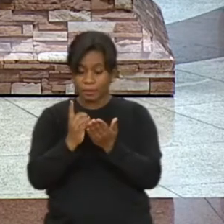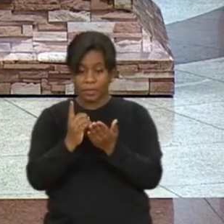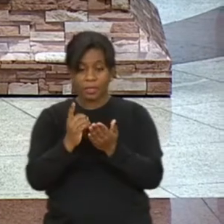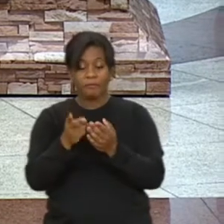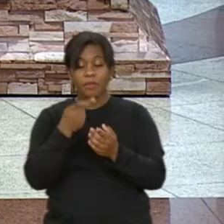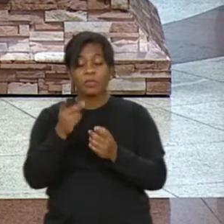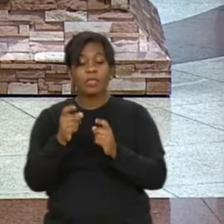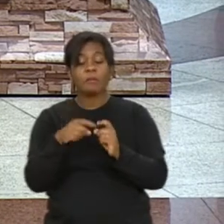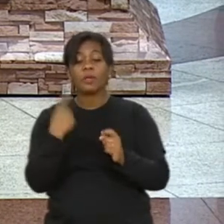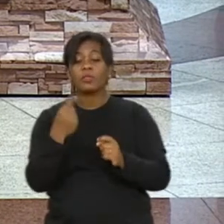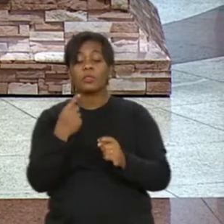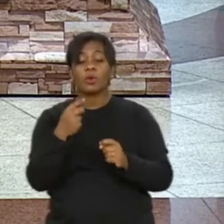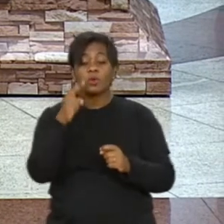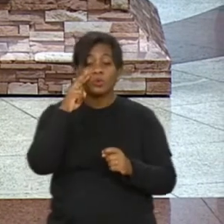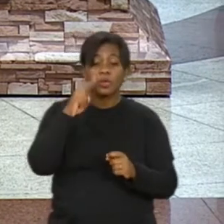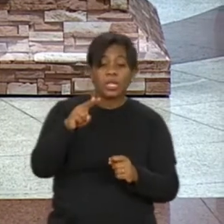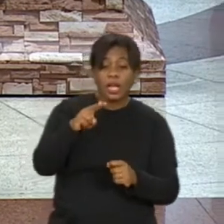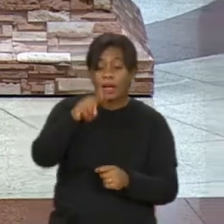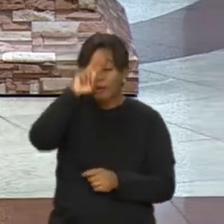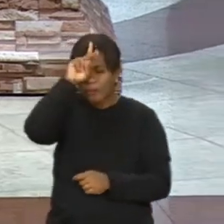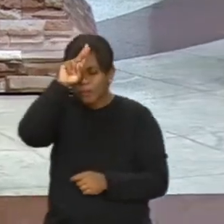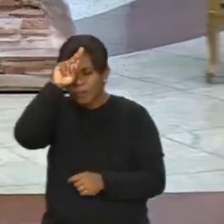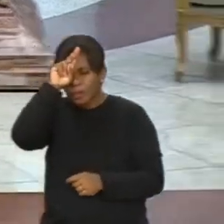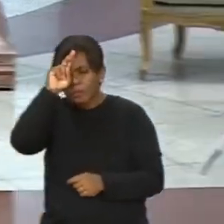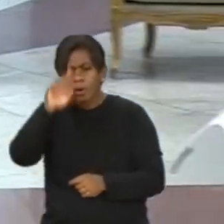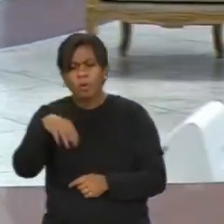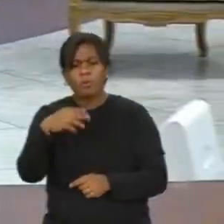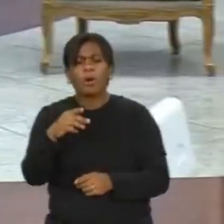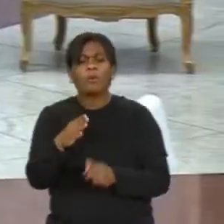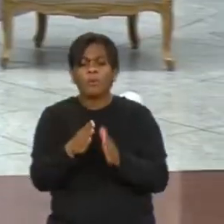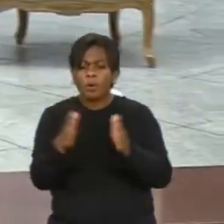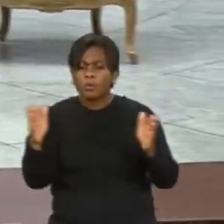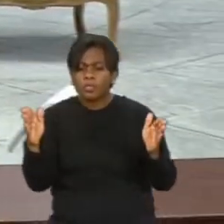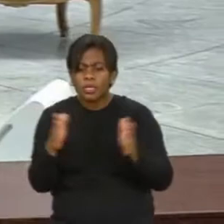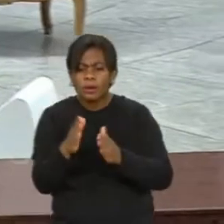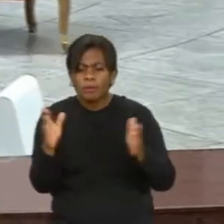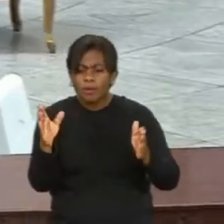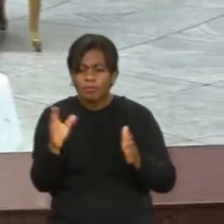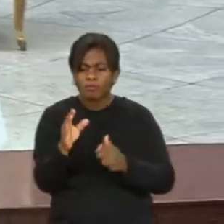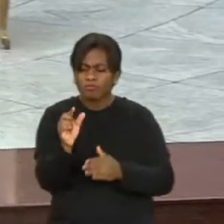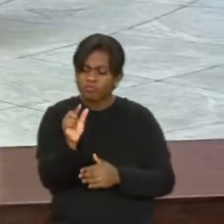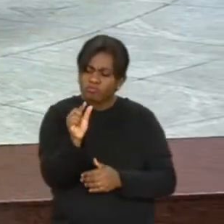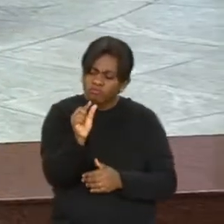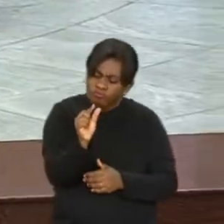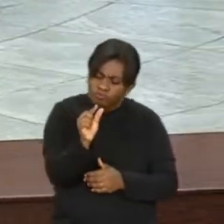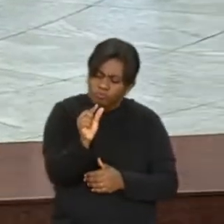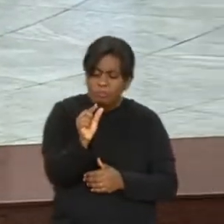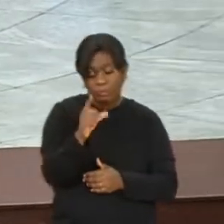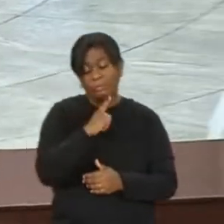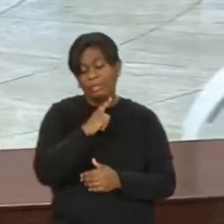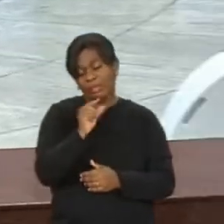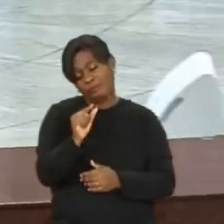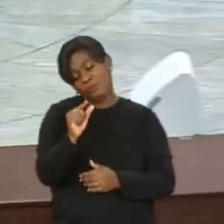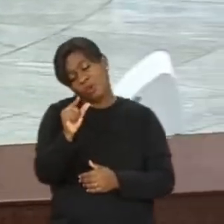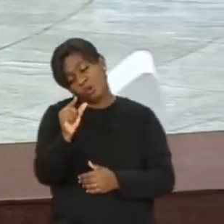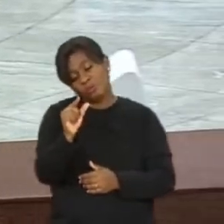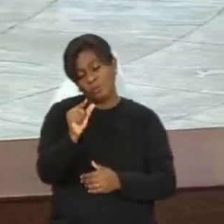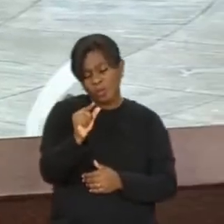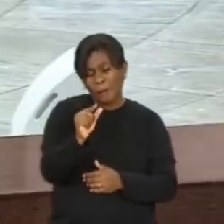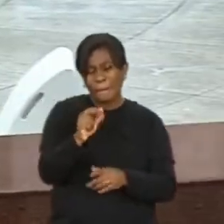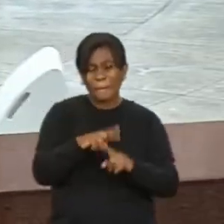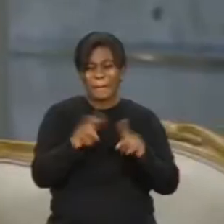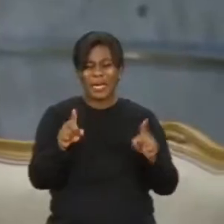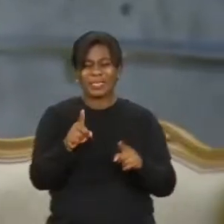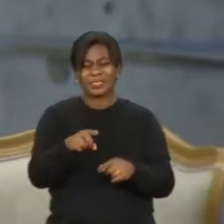para a formiga. Que tamanho é a formiga? Tem umas maiores um pouquinho, né? Mas elas são